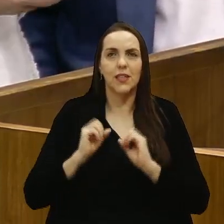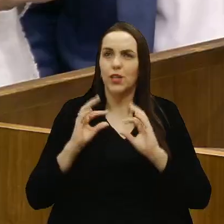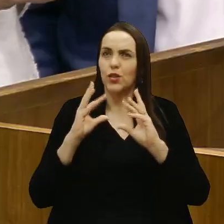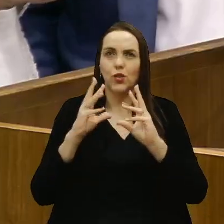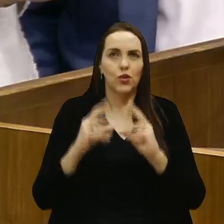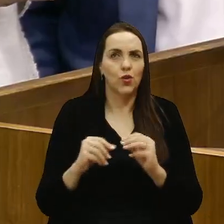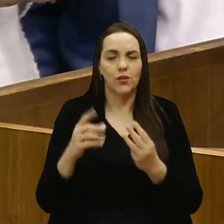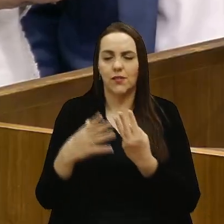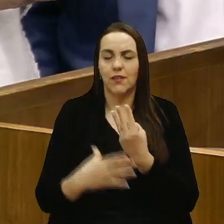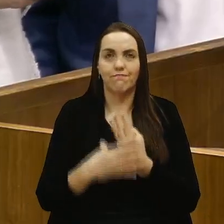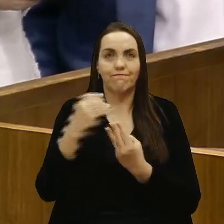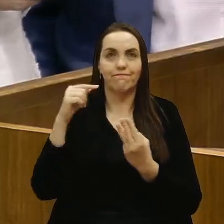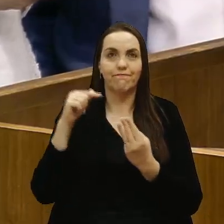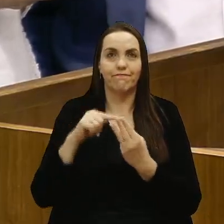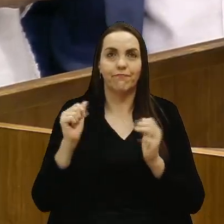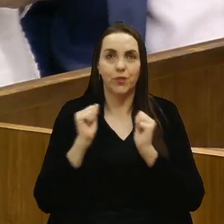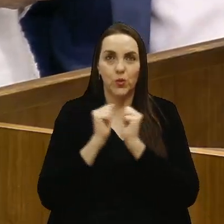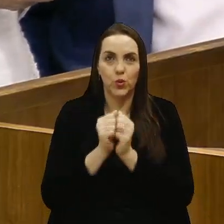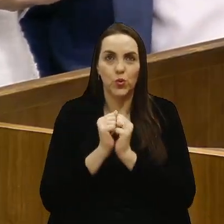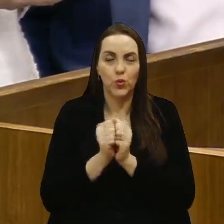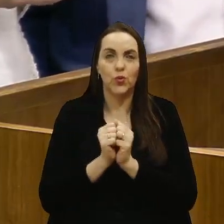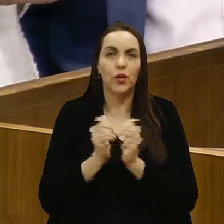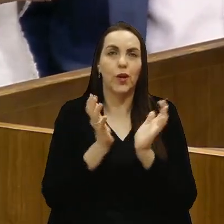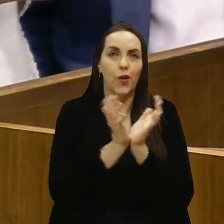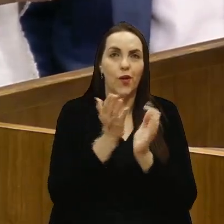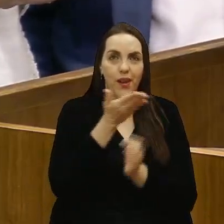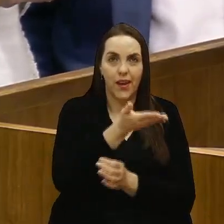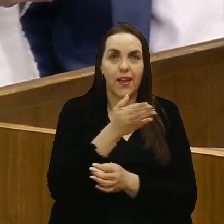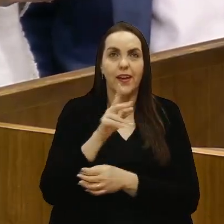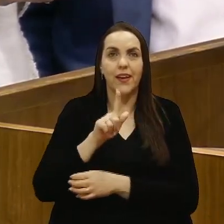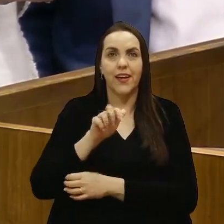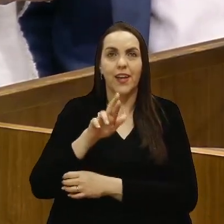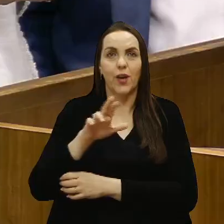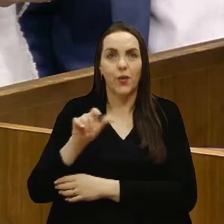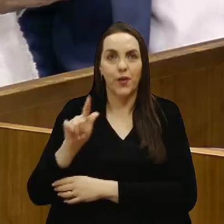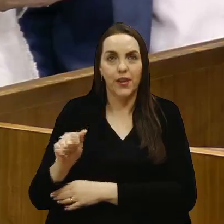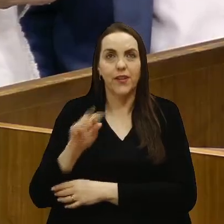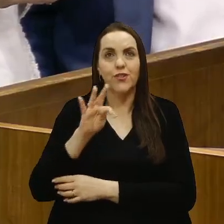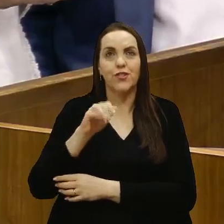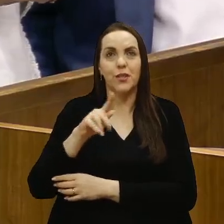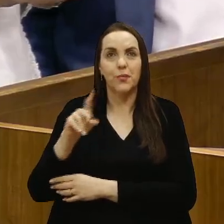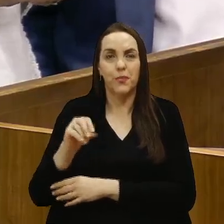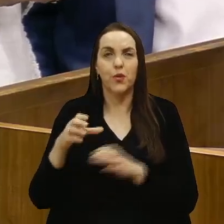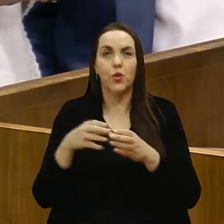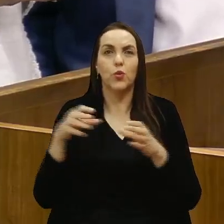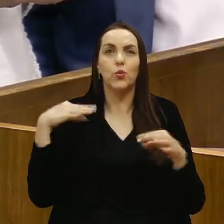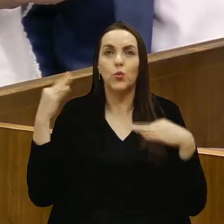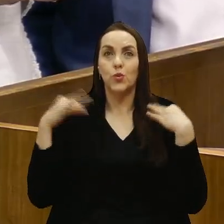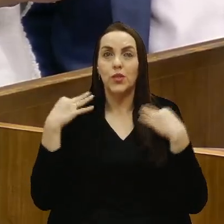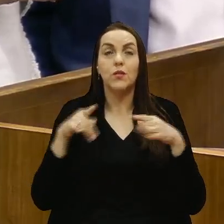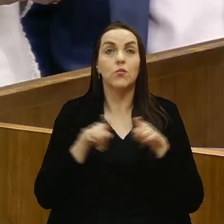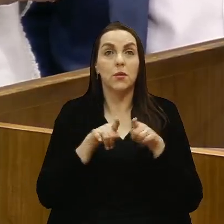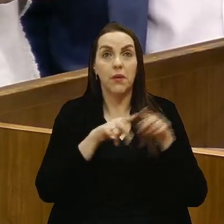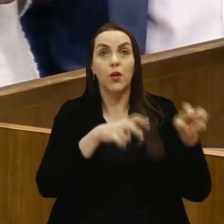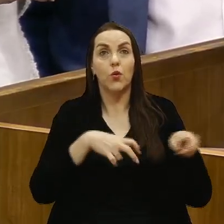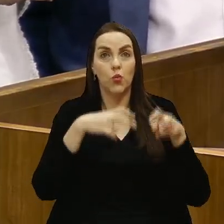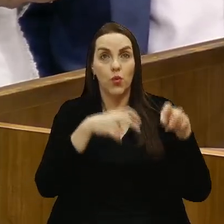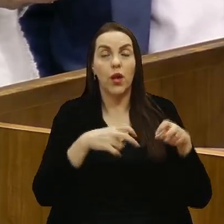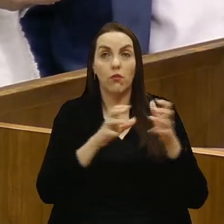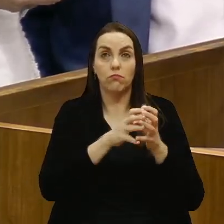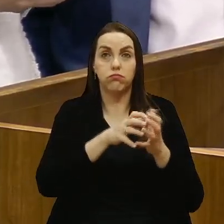3 unidas aqui, a colega Grégor, o Tiepo, o turismo rural também está crescendo muito,